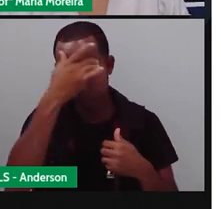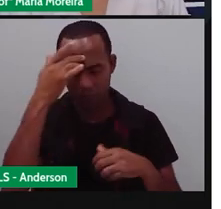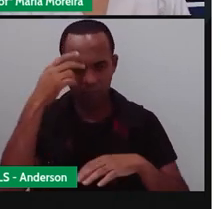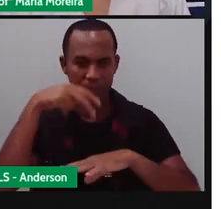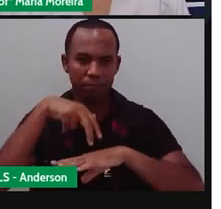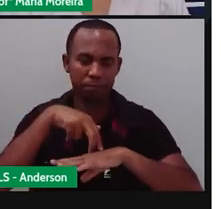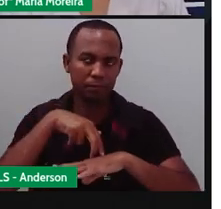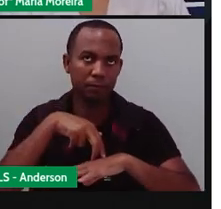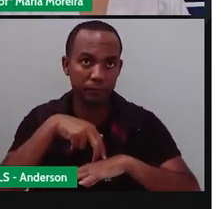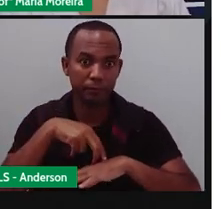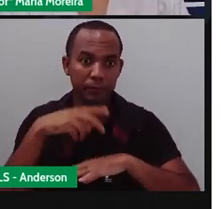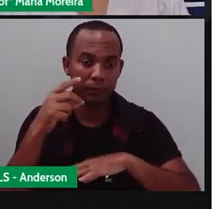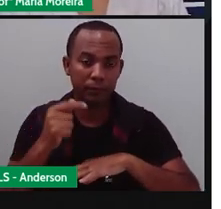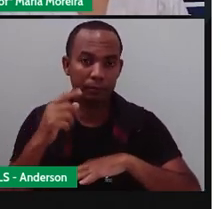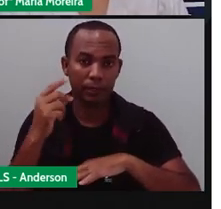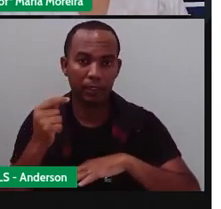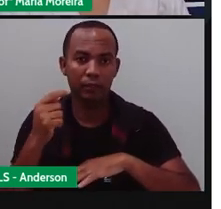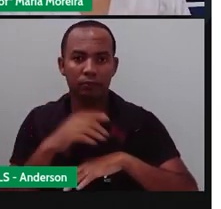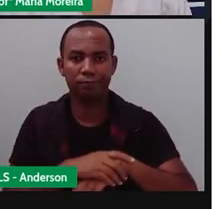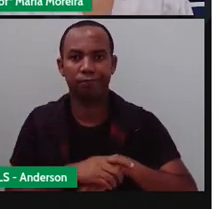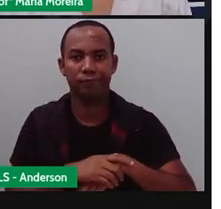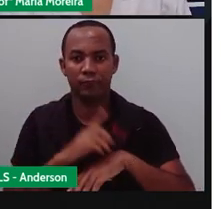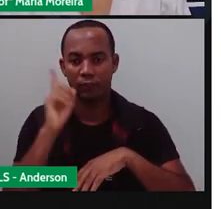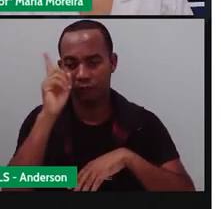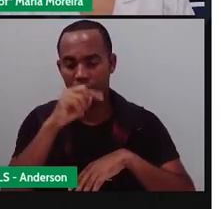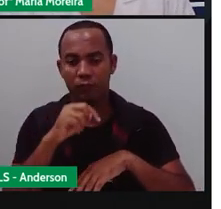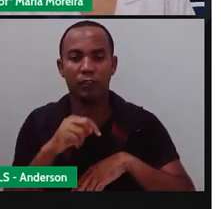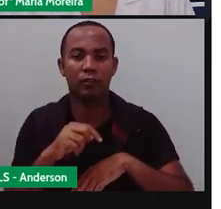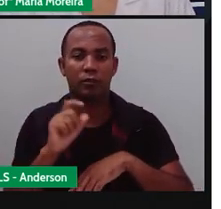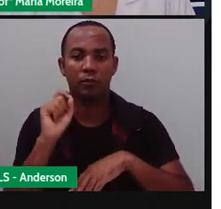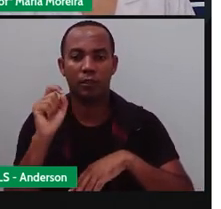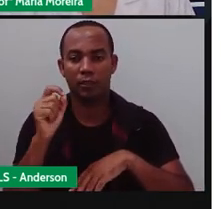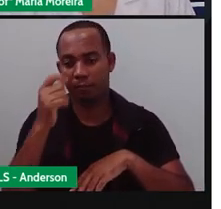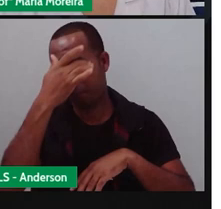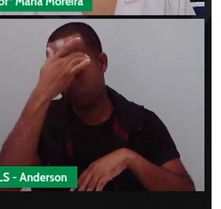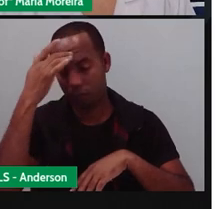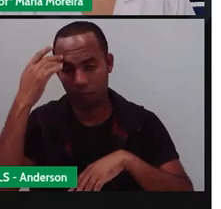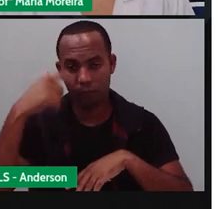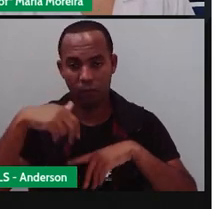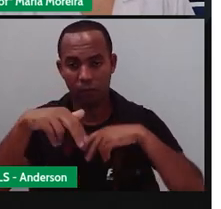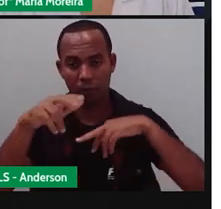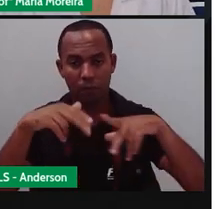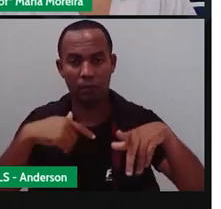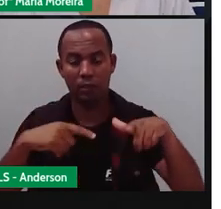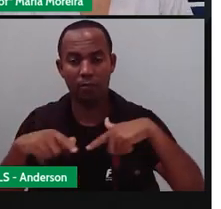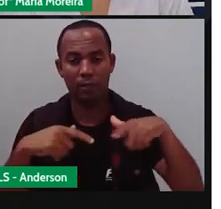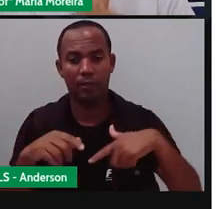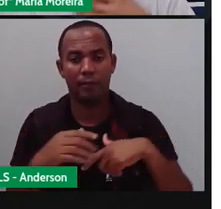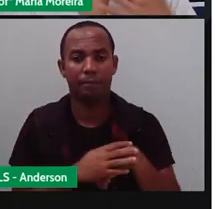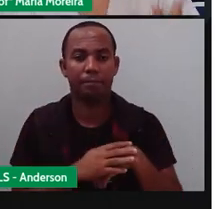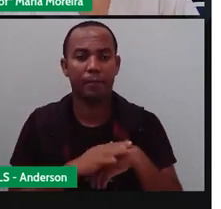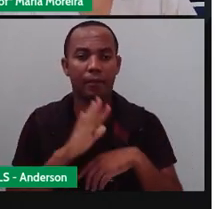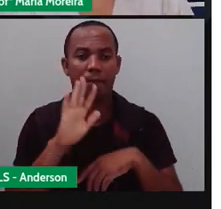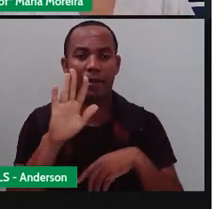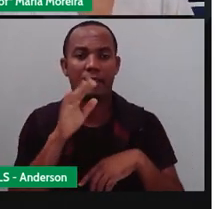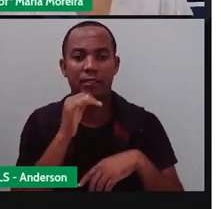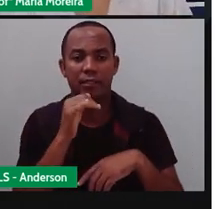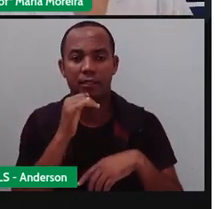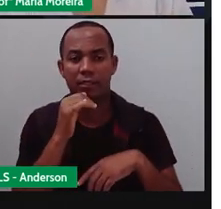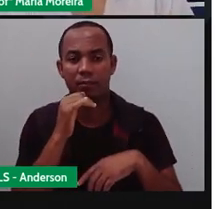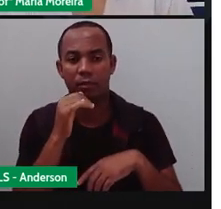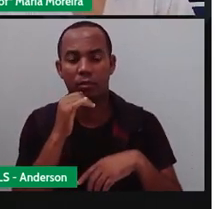agora imagine aí quando esse transporte ou transporte de mercadorias por exemplo ele pode esperar por